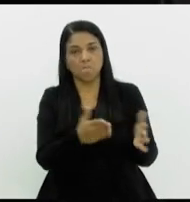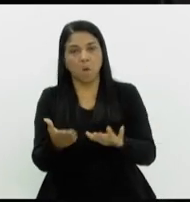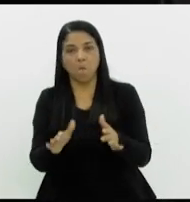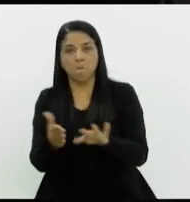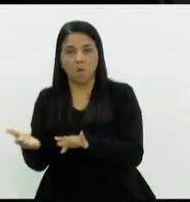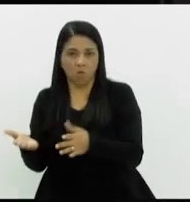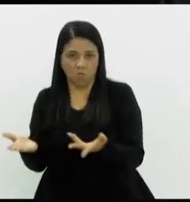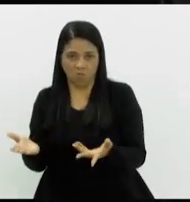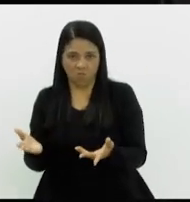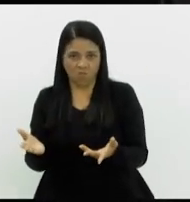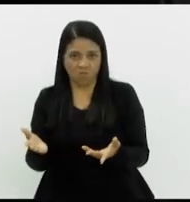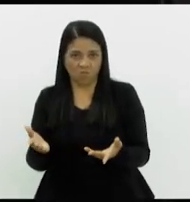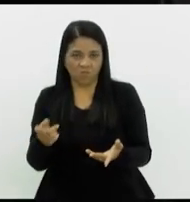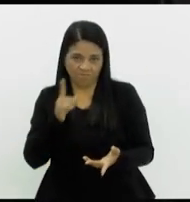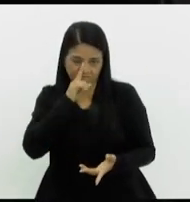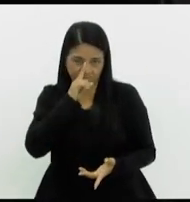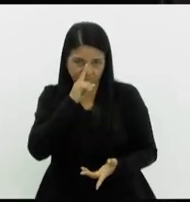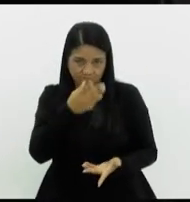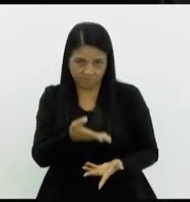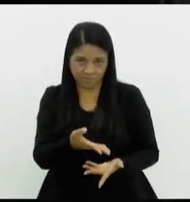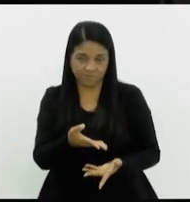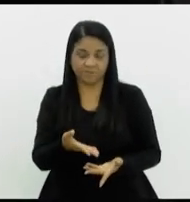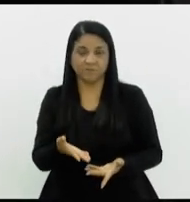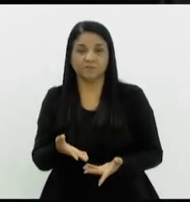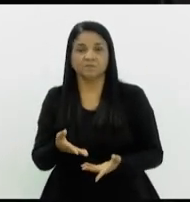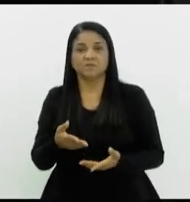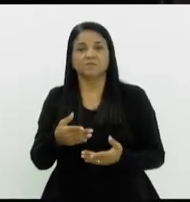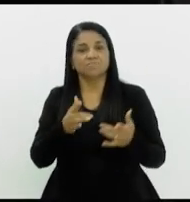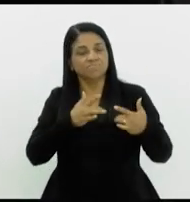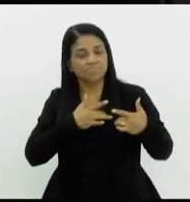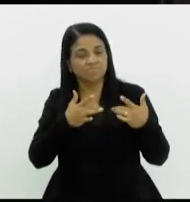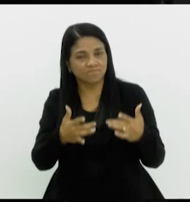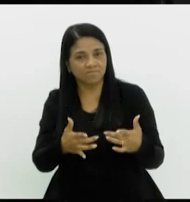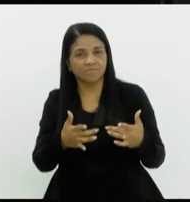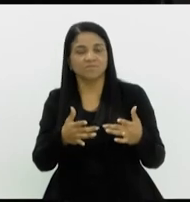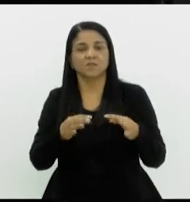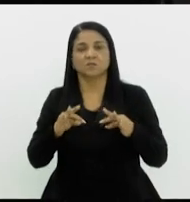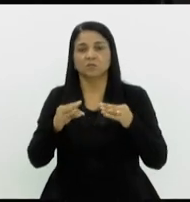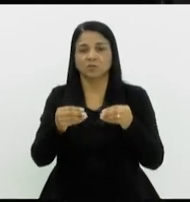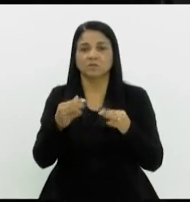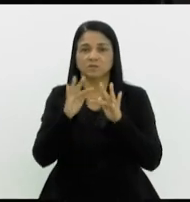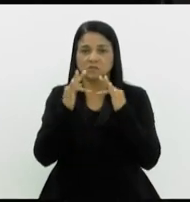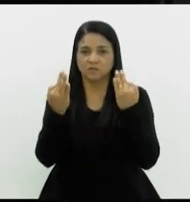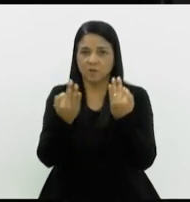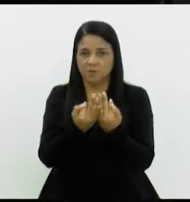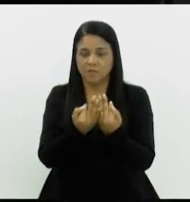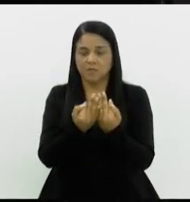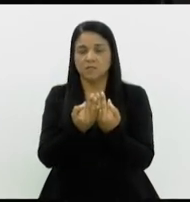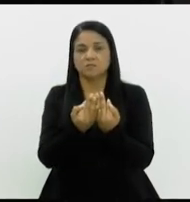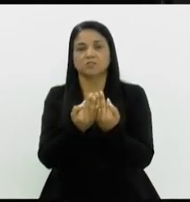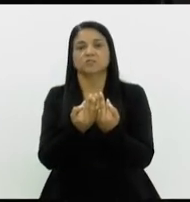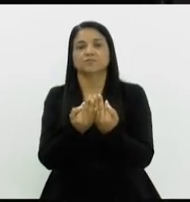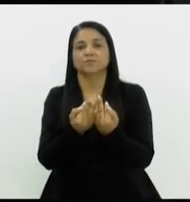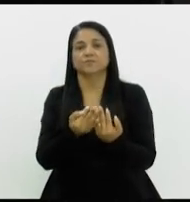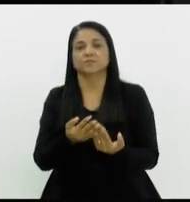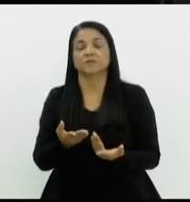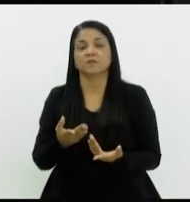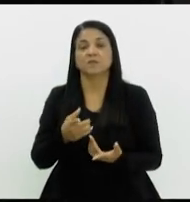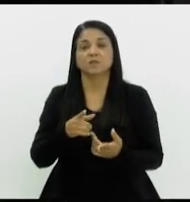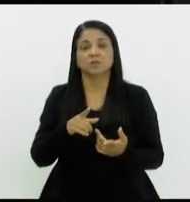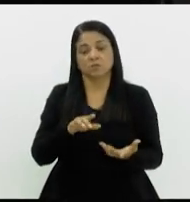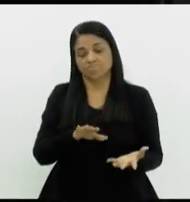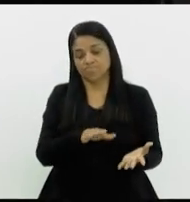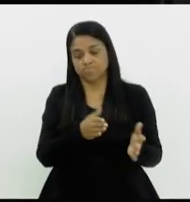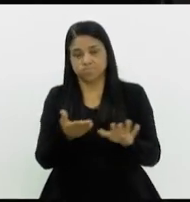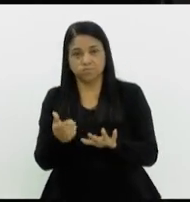Janeiro seja colocada em risco. Então, fica aqui a nossa solidariedade a todas as famílias enlutadas diante do